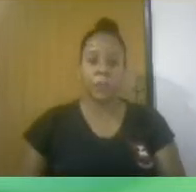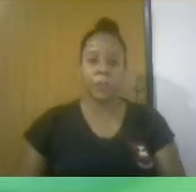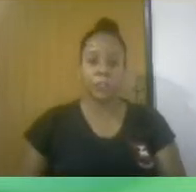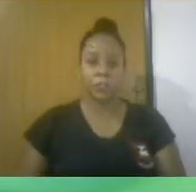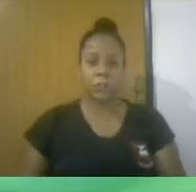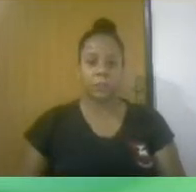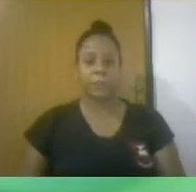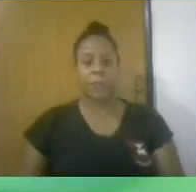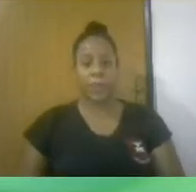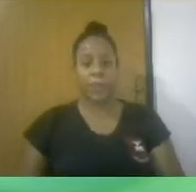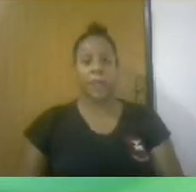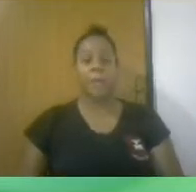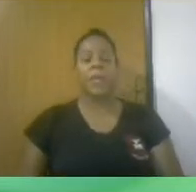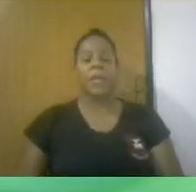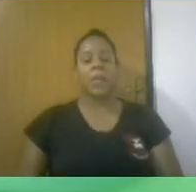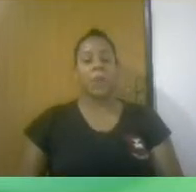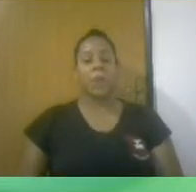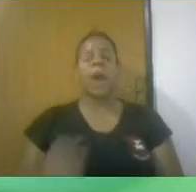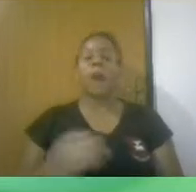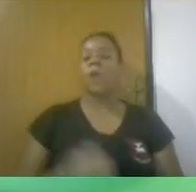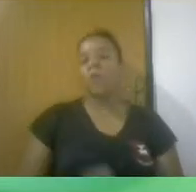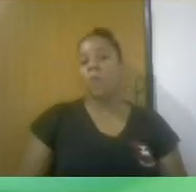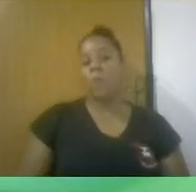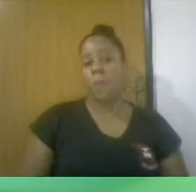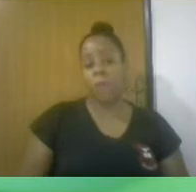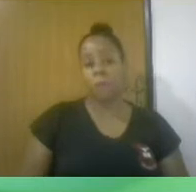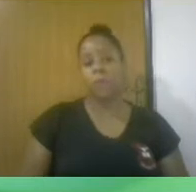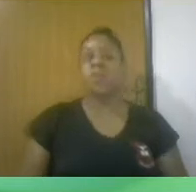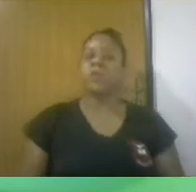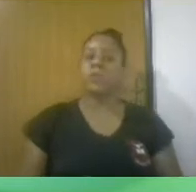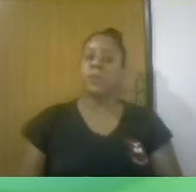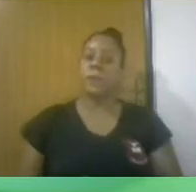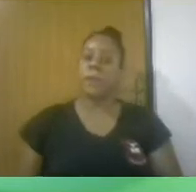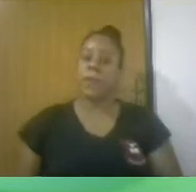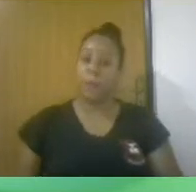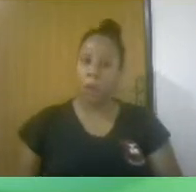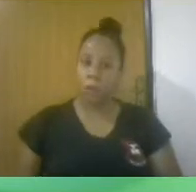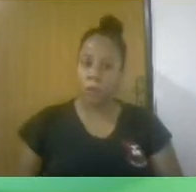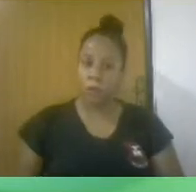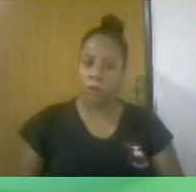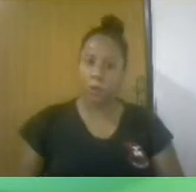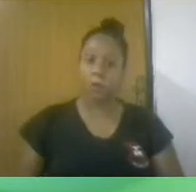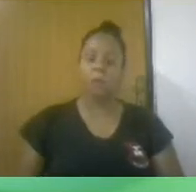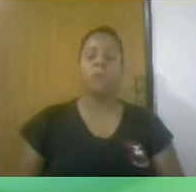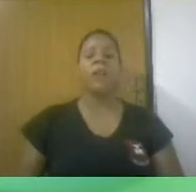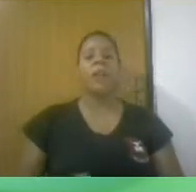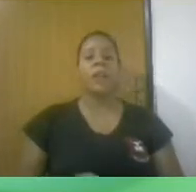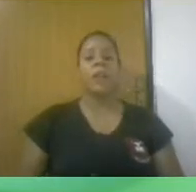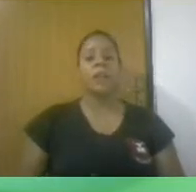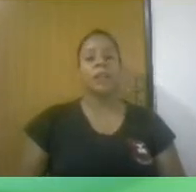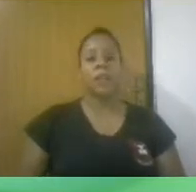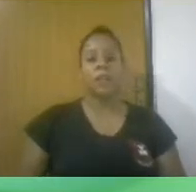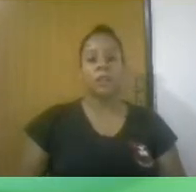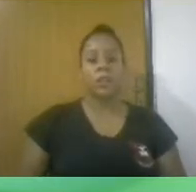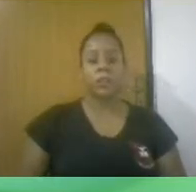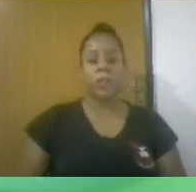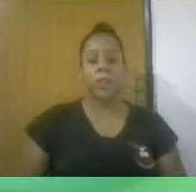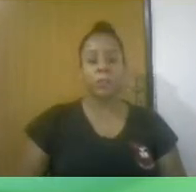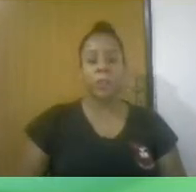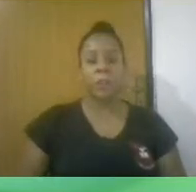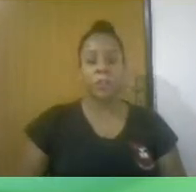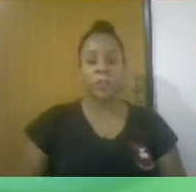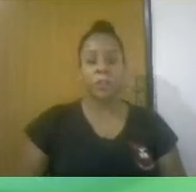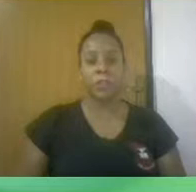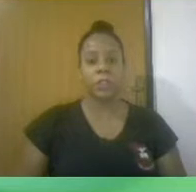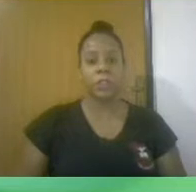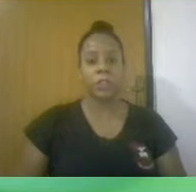tinham aprendido. Ok? Então, agora é o momento de você pegar o seu livro e realizar a sua atividade